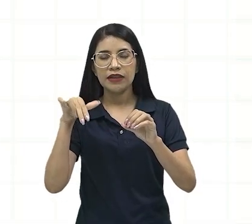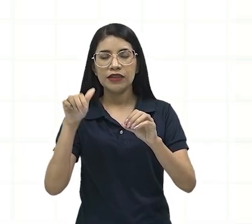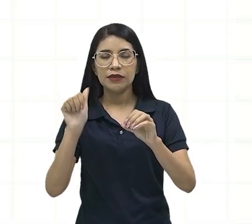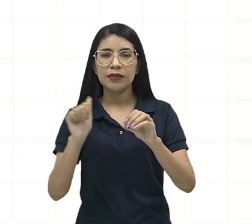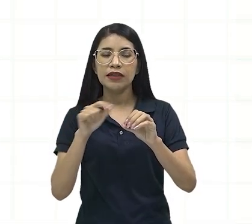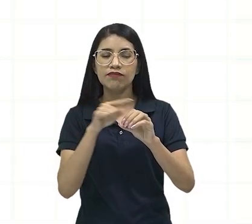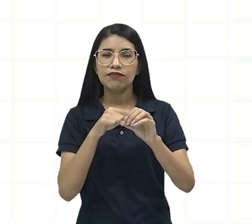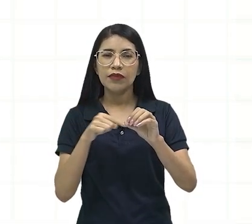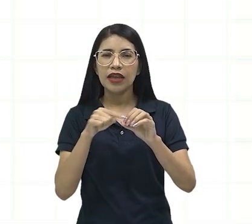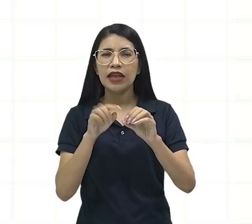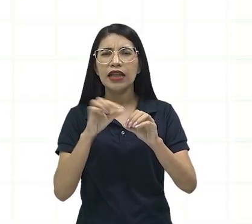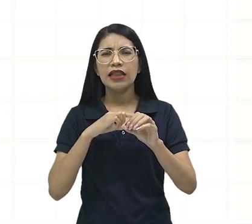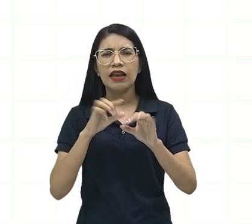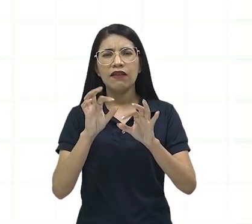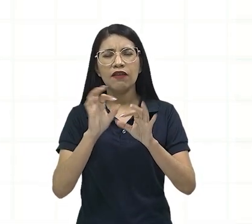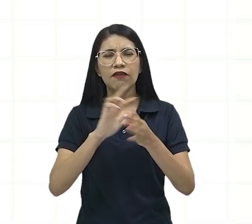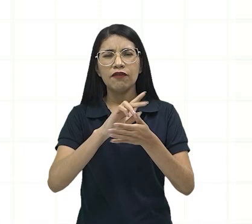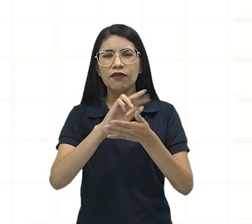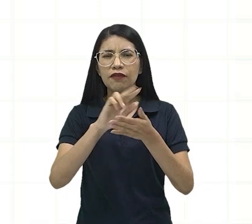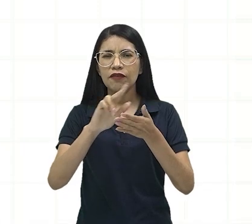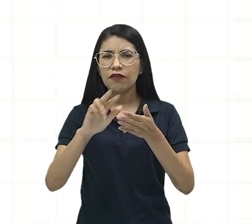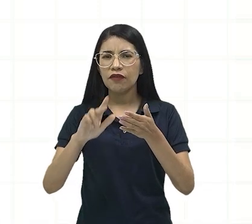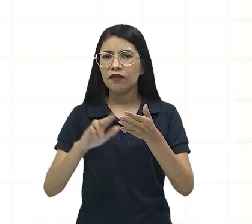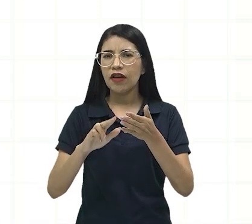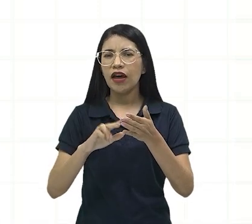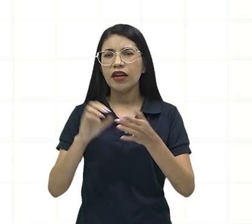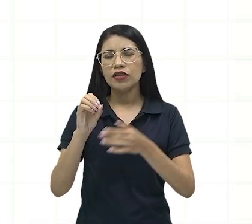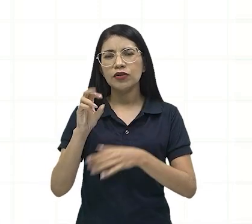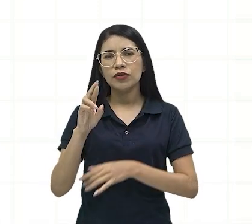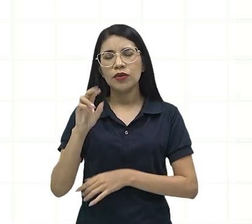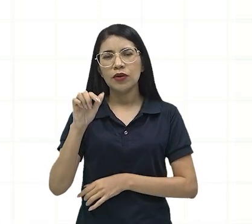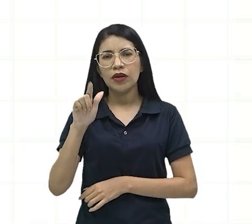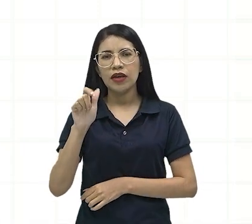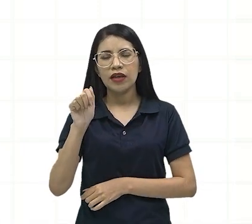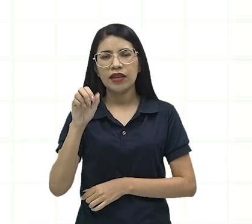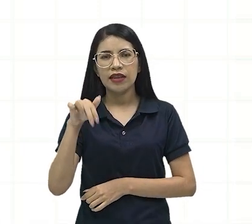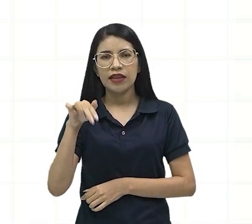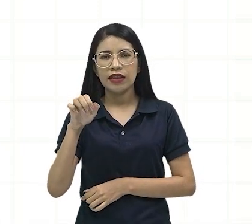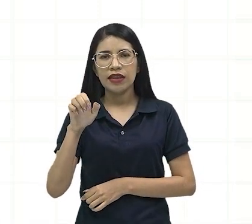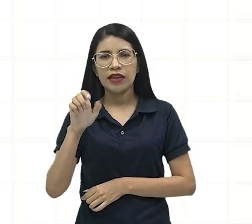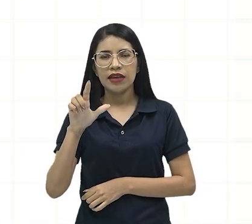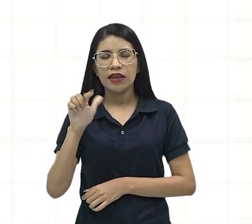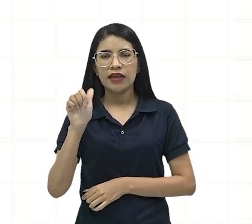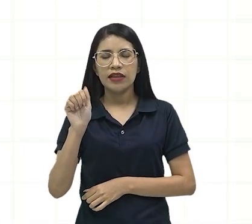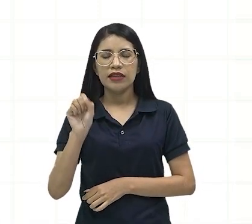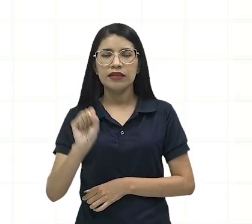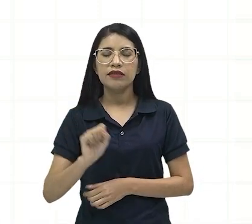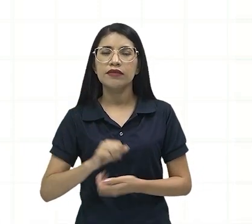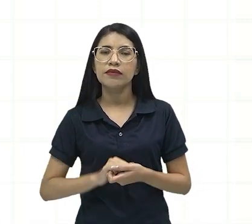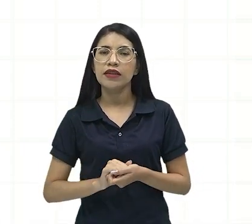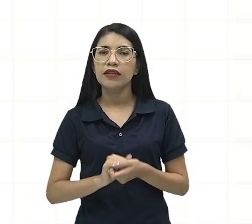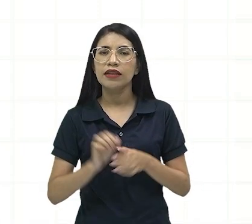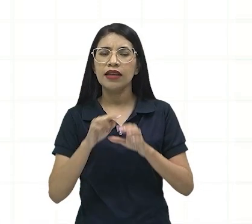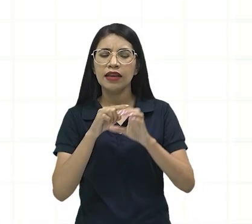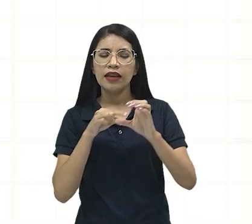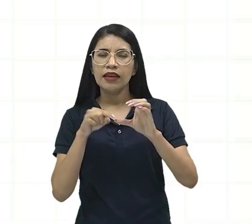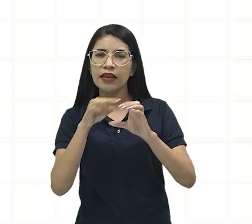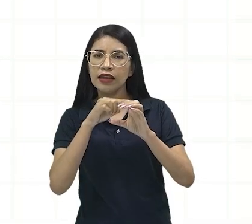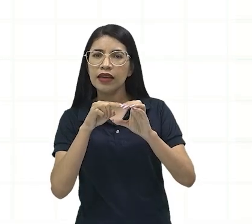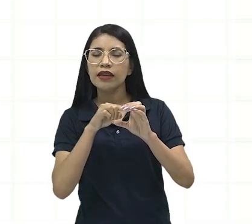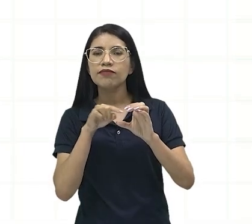todas as organelas citoplasmáticas, tá? Elas vão estar aí flutuando